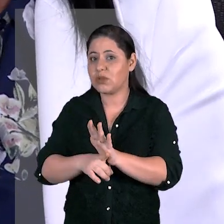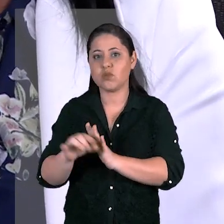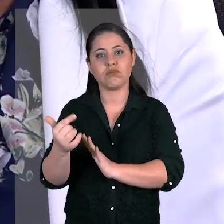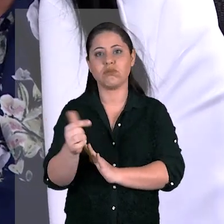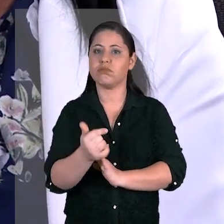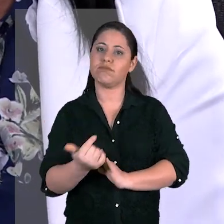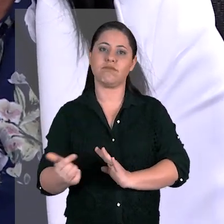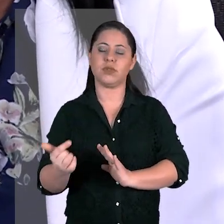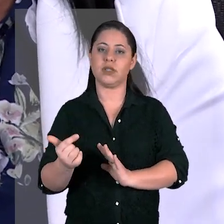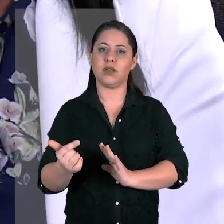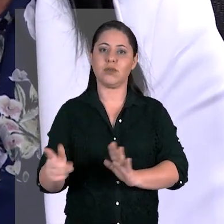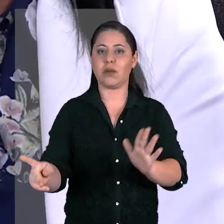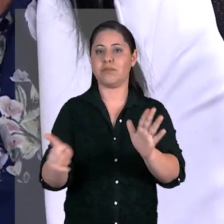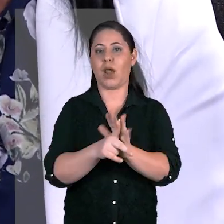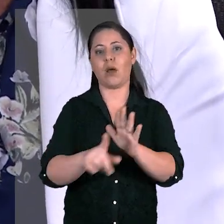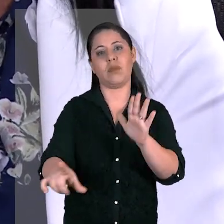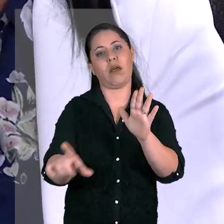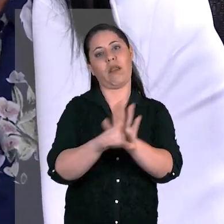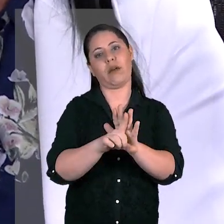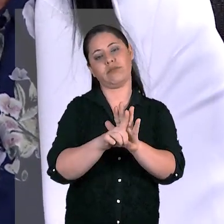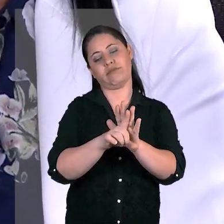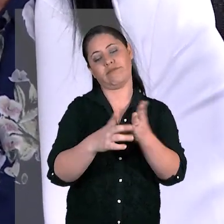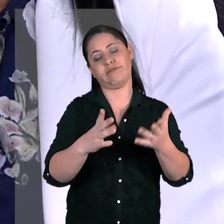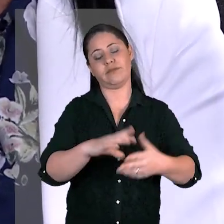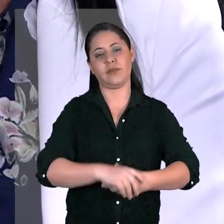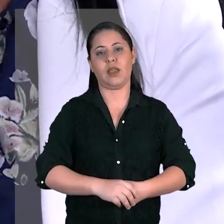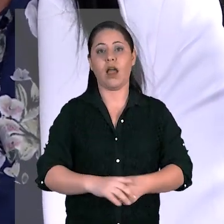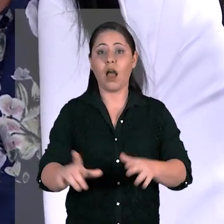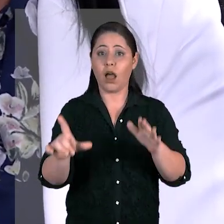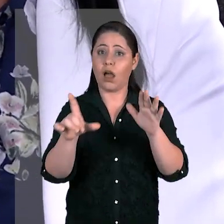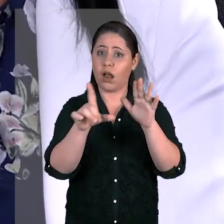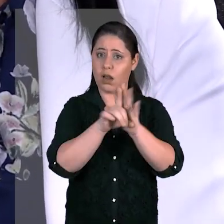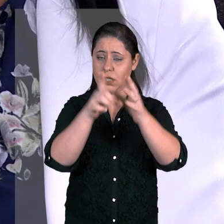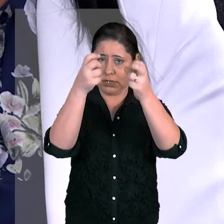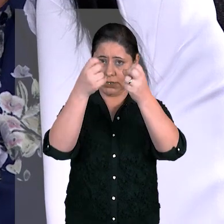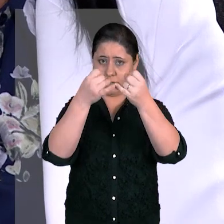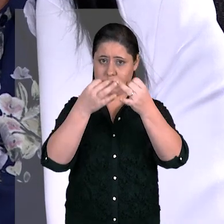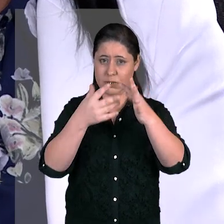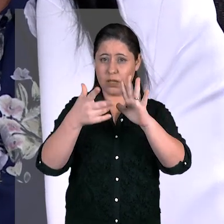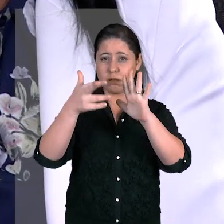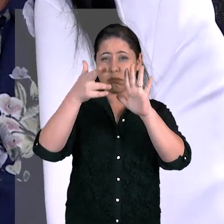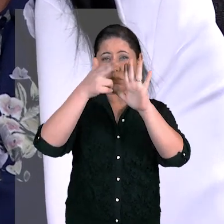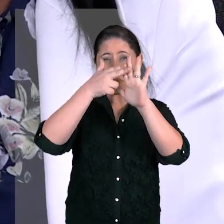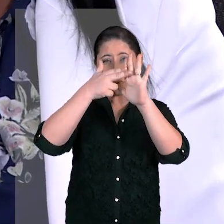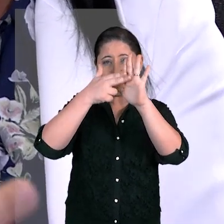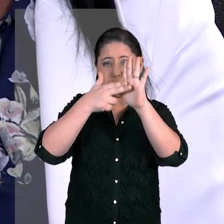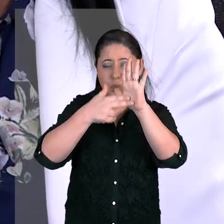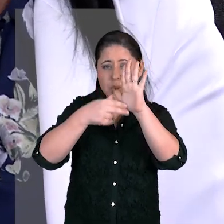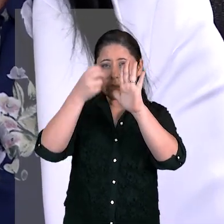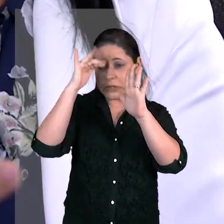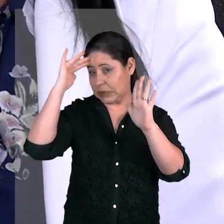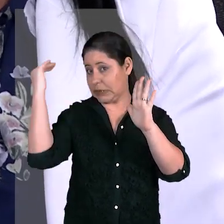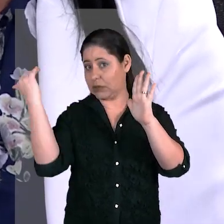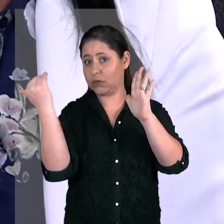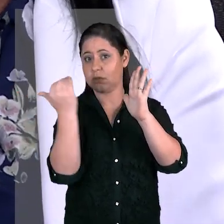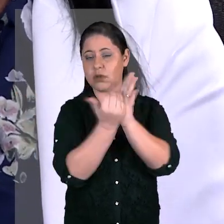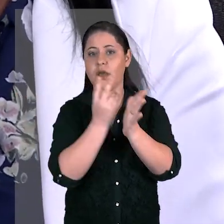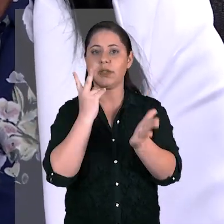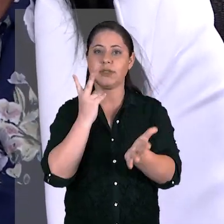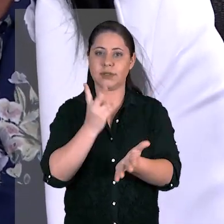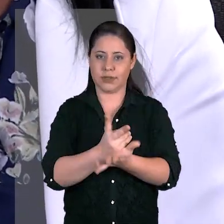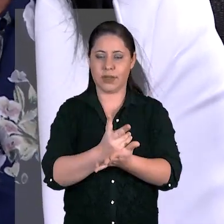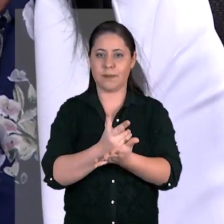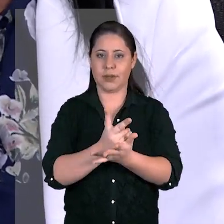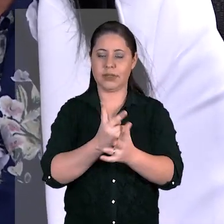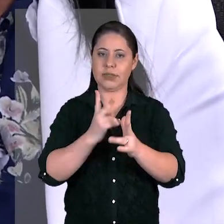adiante pela própria letra da lei. Essa lei ela traz uma série de requisitos para que sejam preenchidos